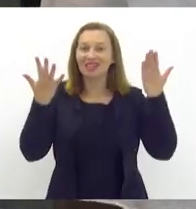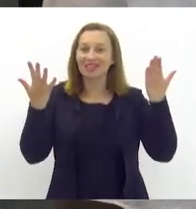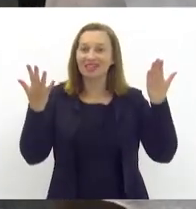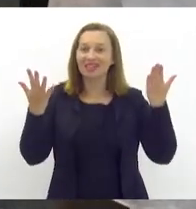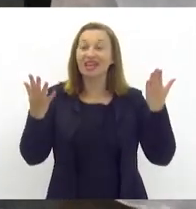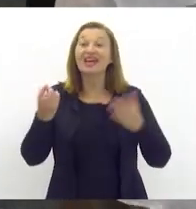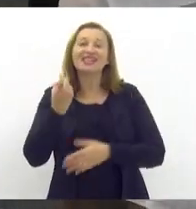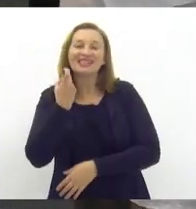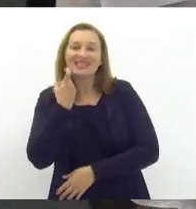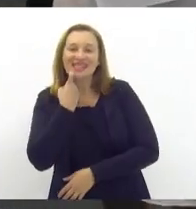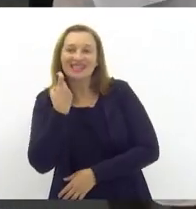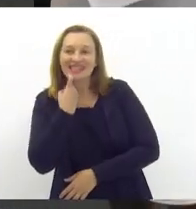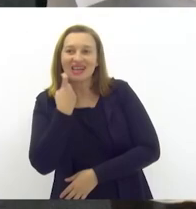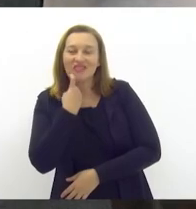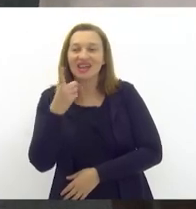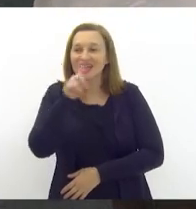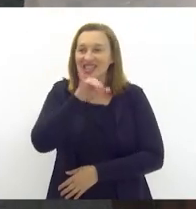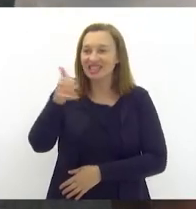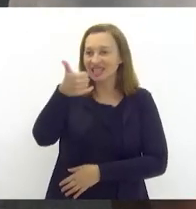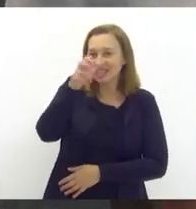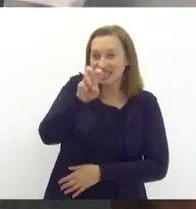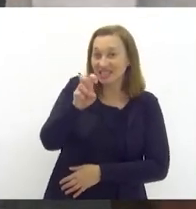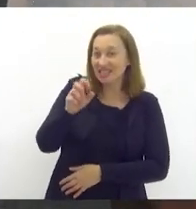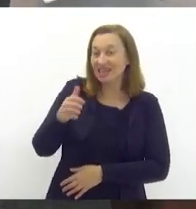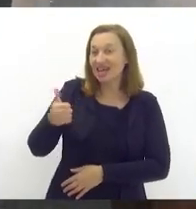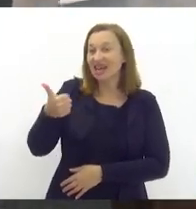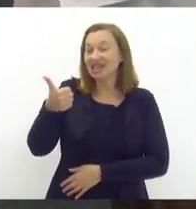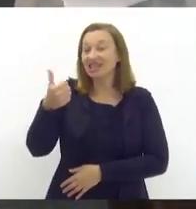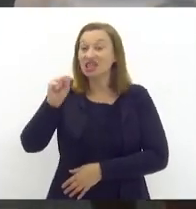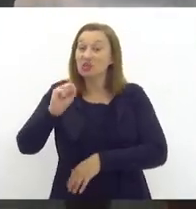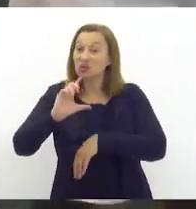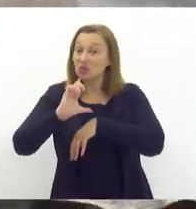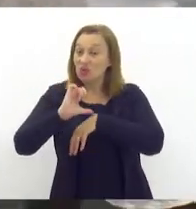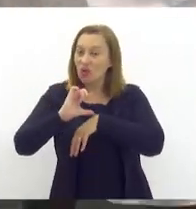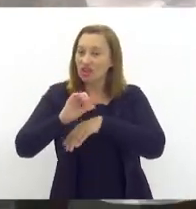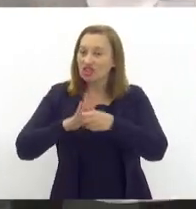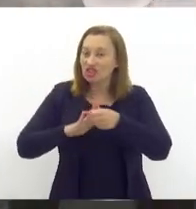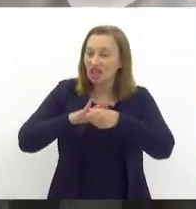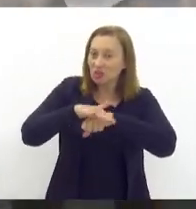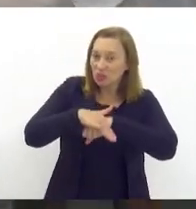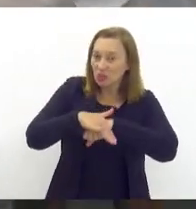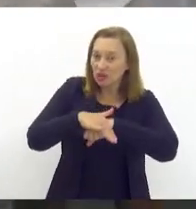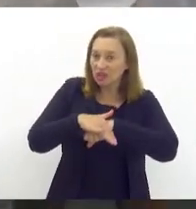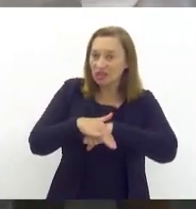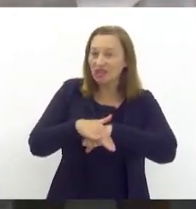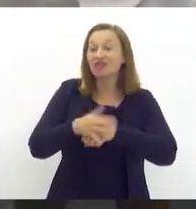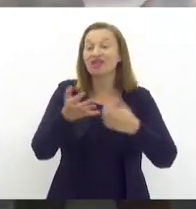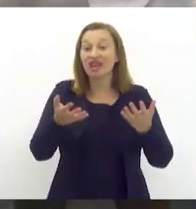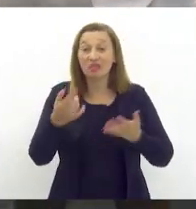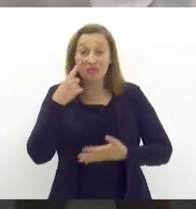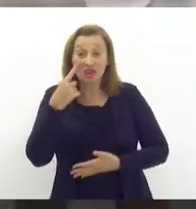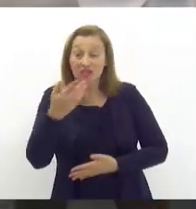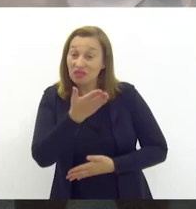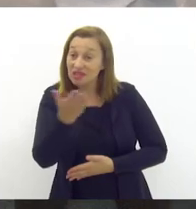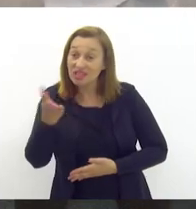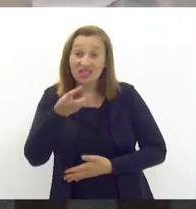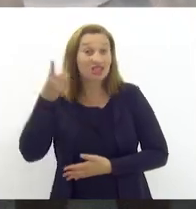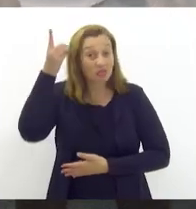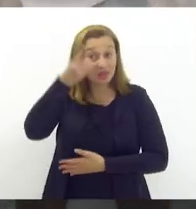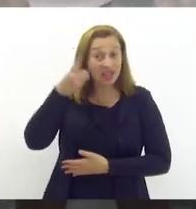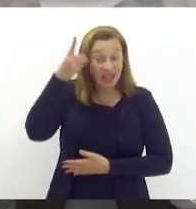na sexta-feira, dia 15, às 18 horas, que nós esperamos contar com a presença de todos vocês, os parlamentares